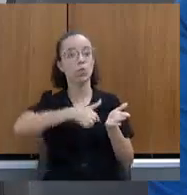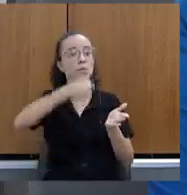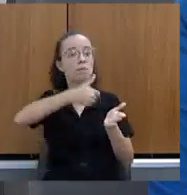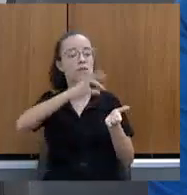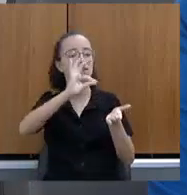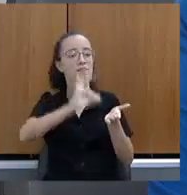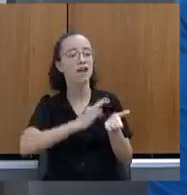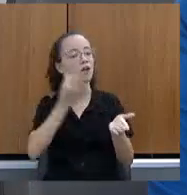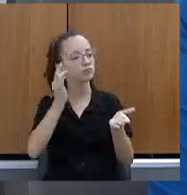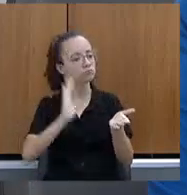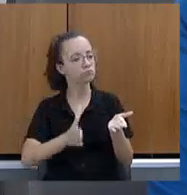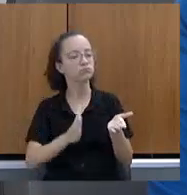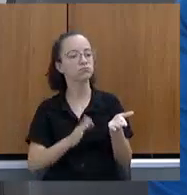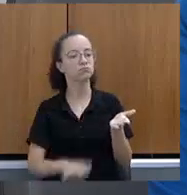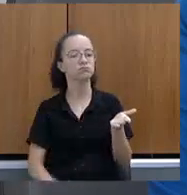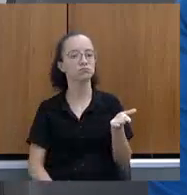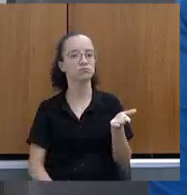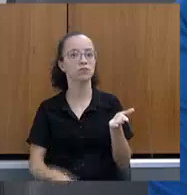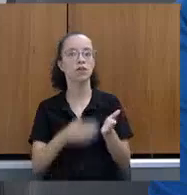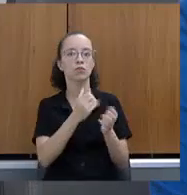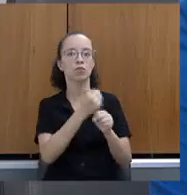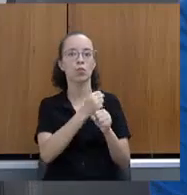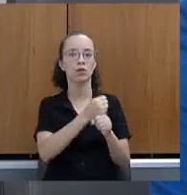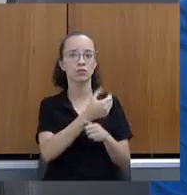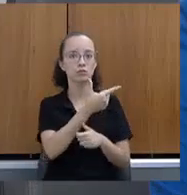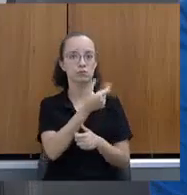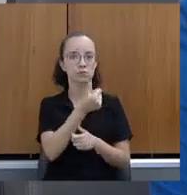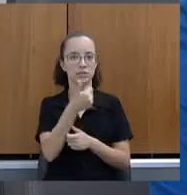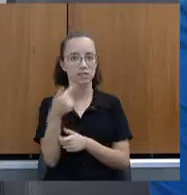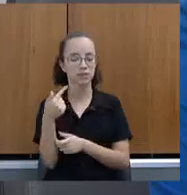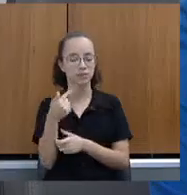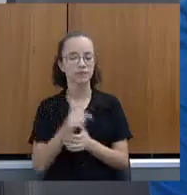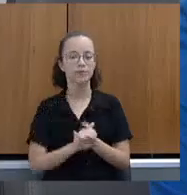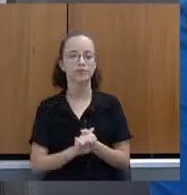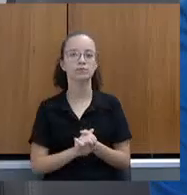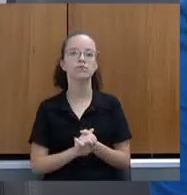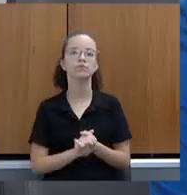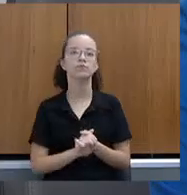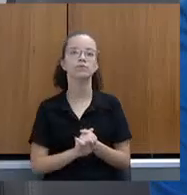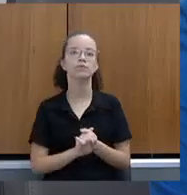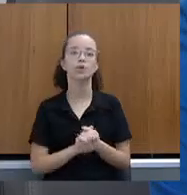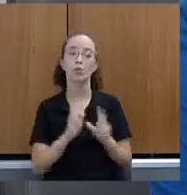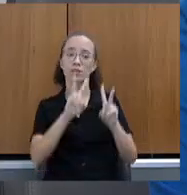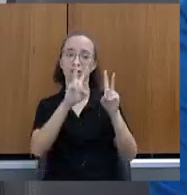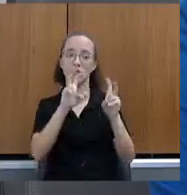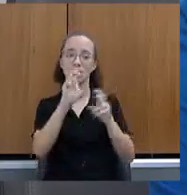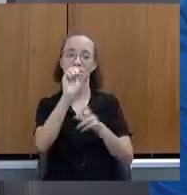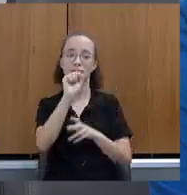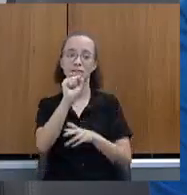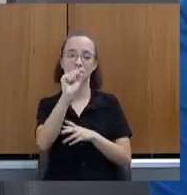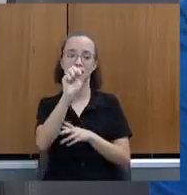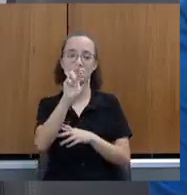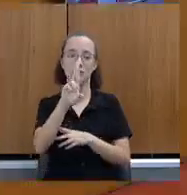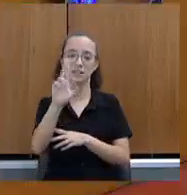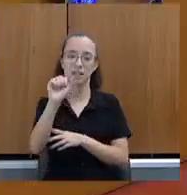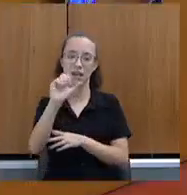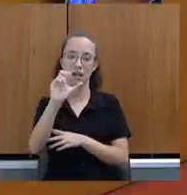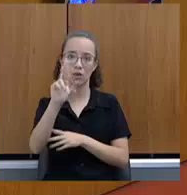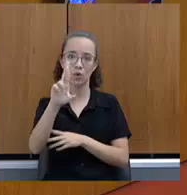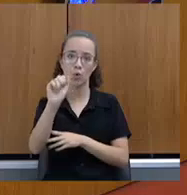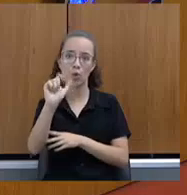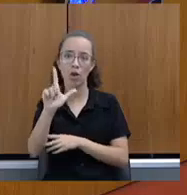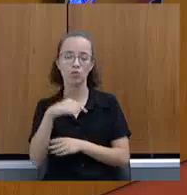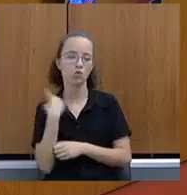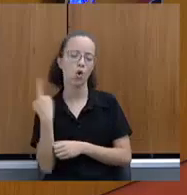assinado em 2017 sobre a Serra do Curral todos os termos de compromisso com